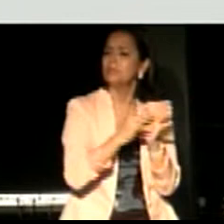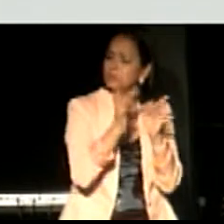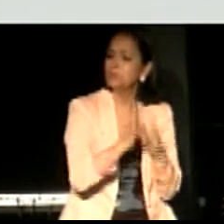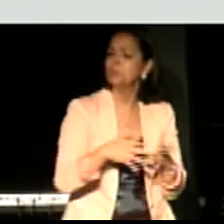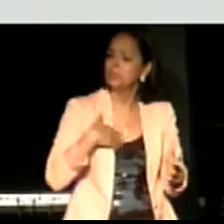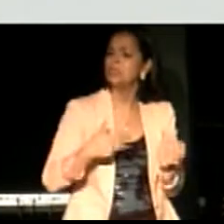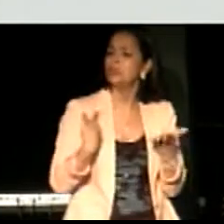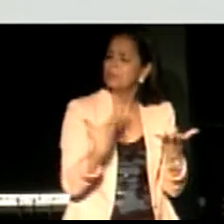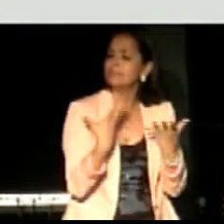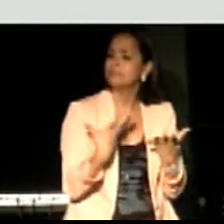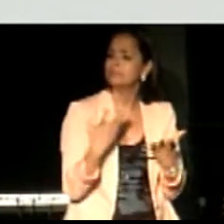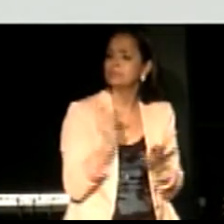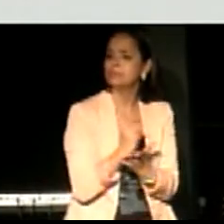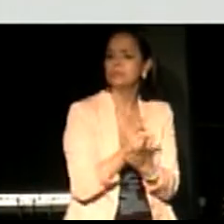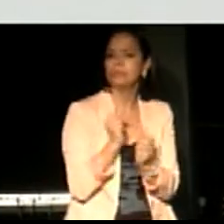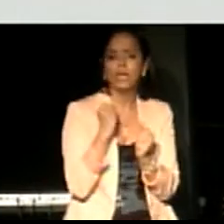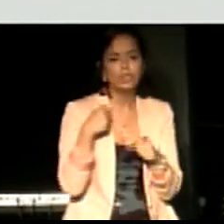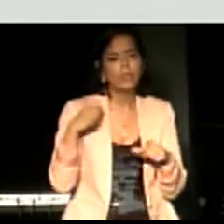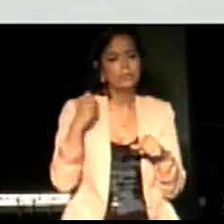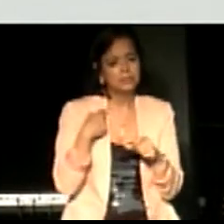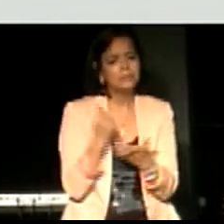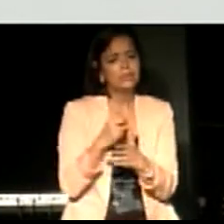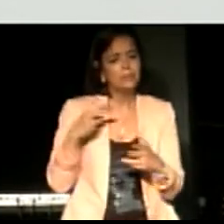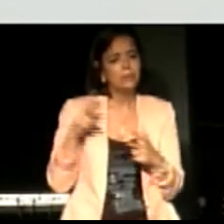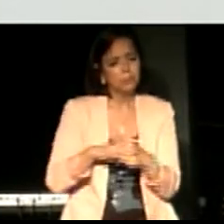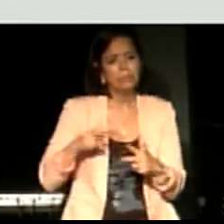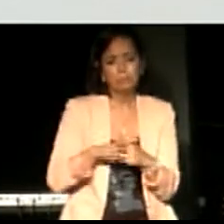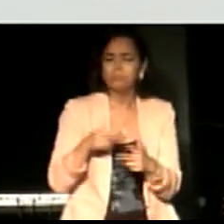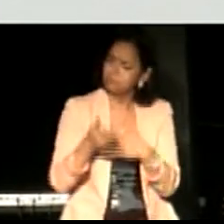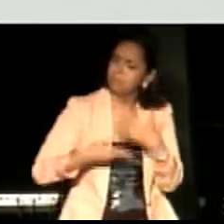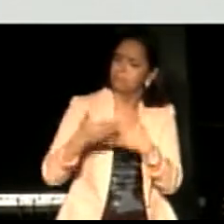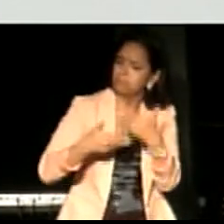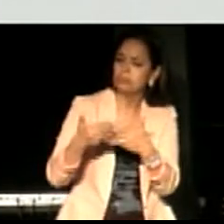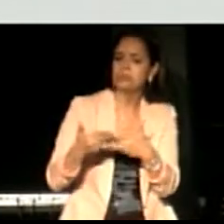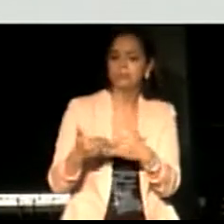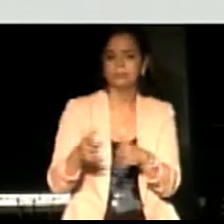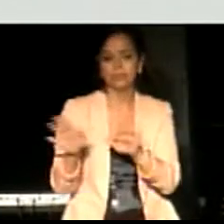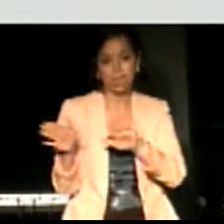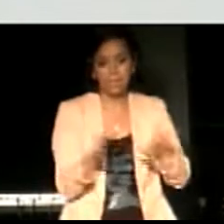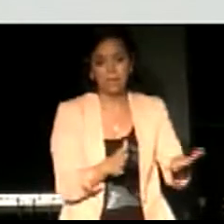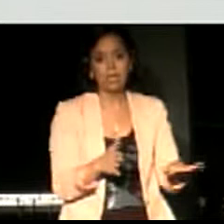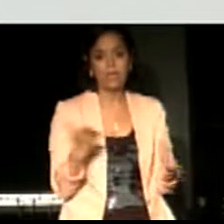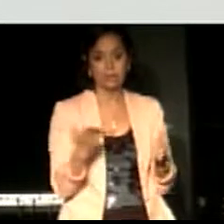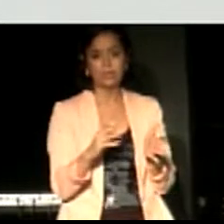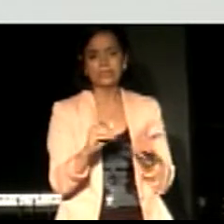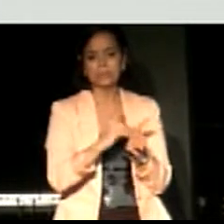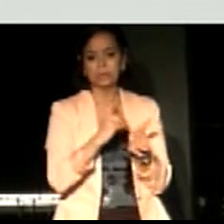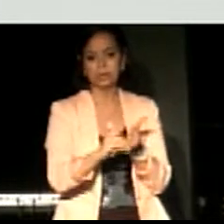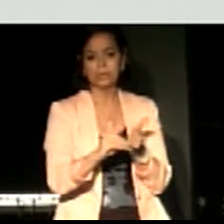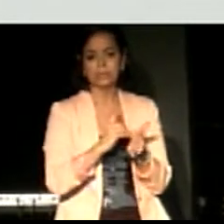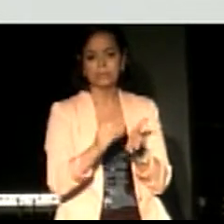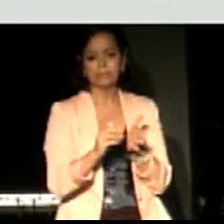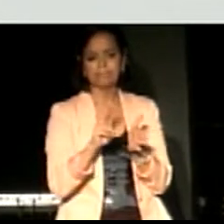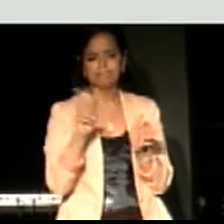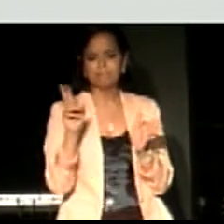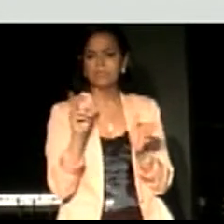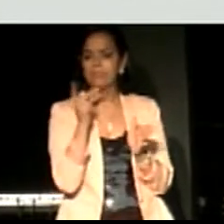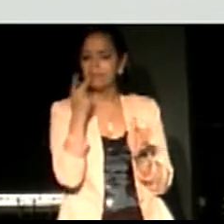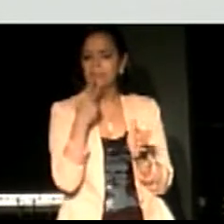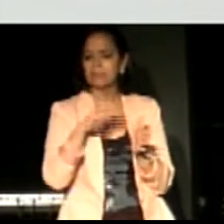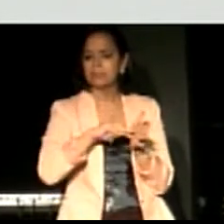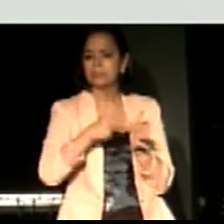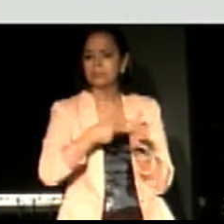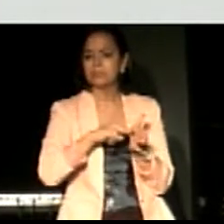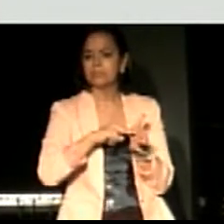ser manso. Em primeiro lugar, vamos para o dicionário. O que o dicionário diz a respeito